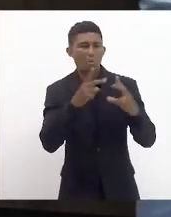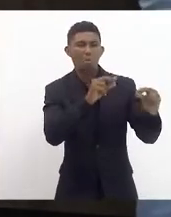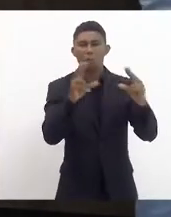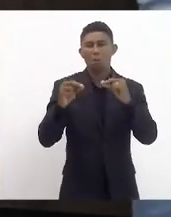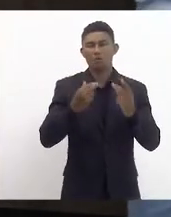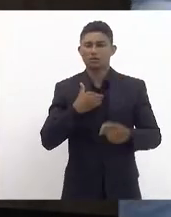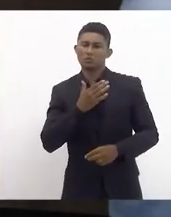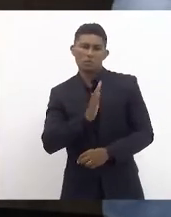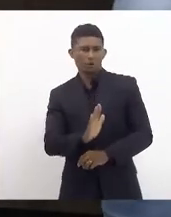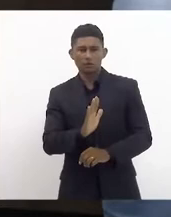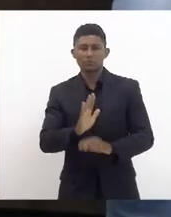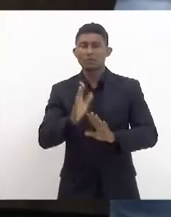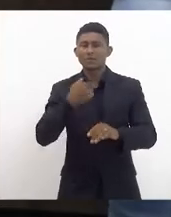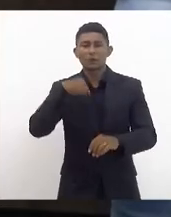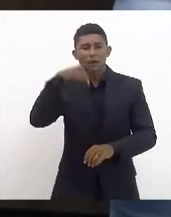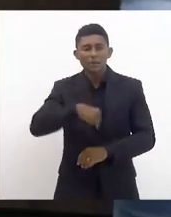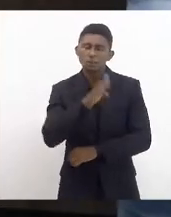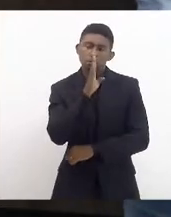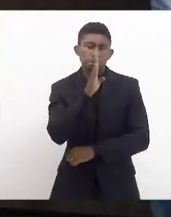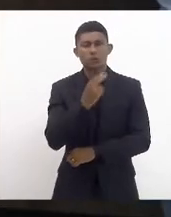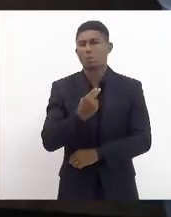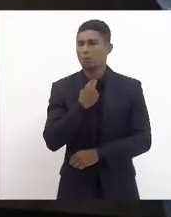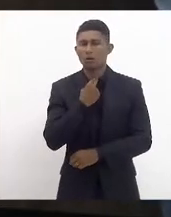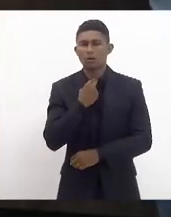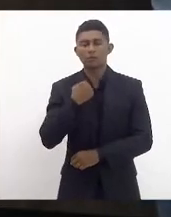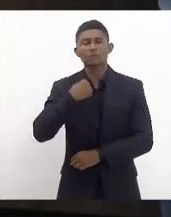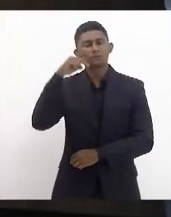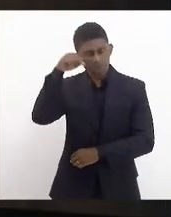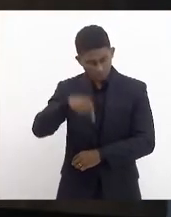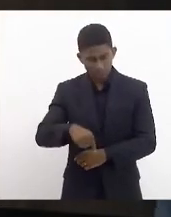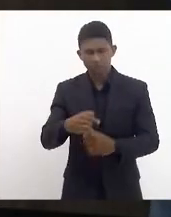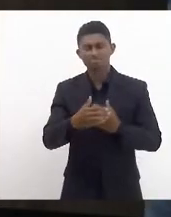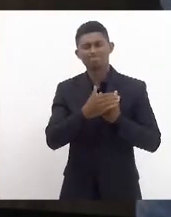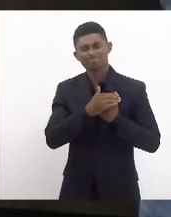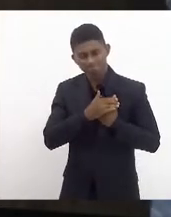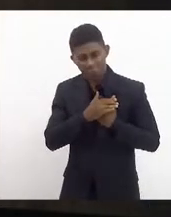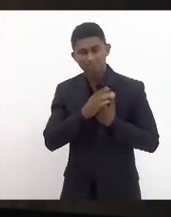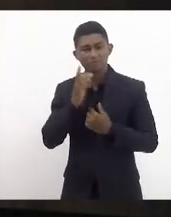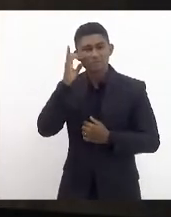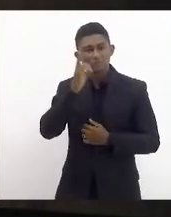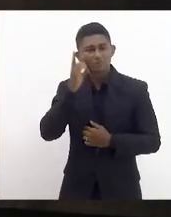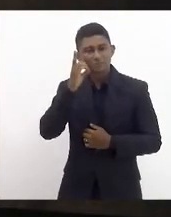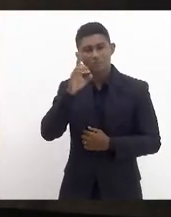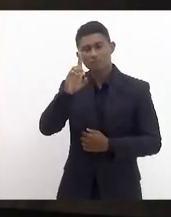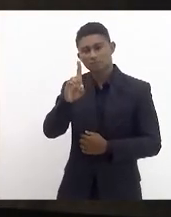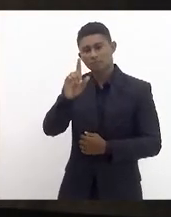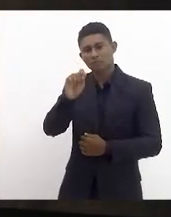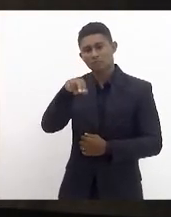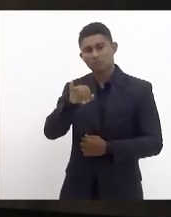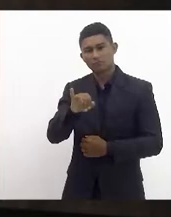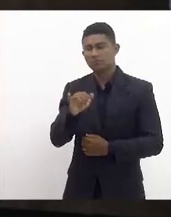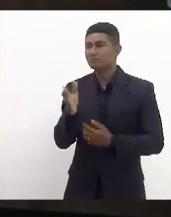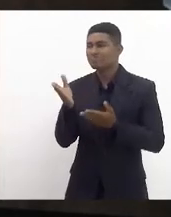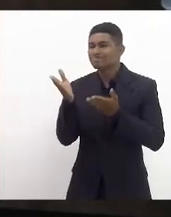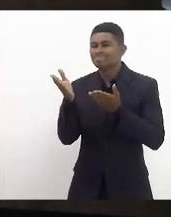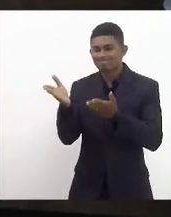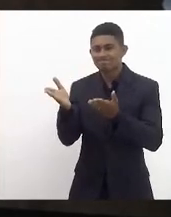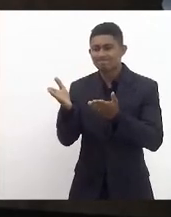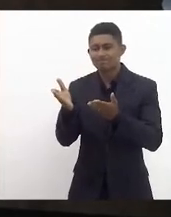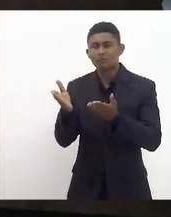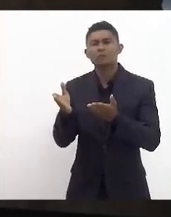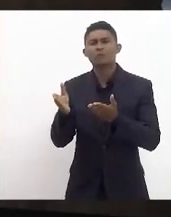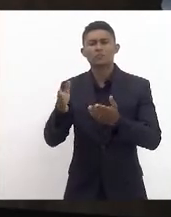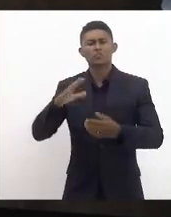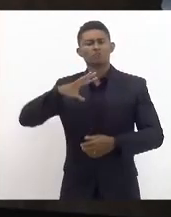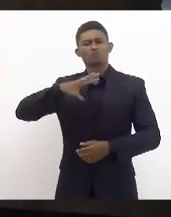silenciar. Então, eu estou aqui para me solidarizar com a deputada Dani. Ela não precisa, ela é